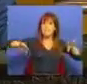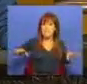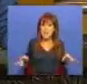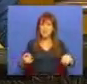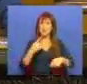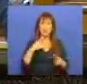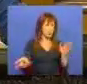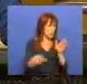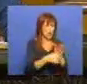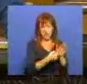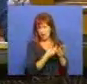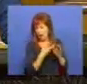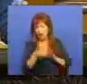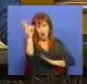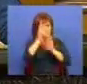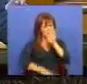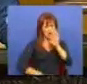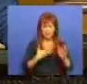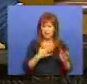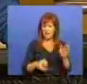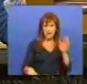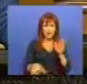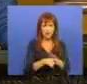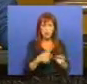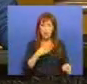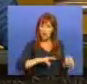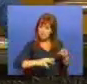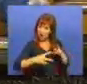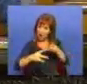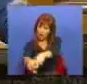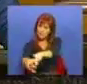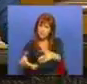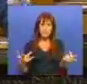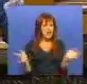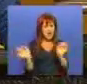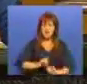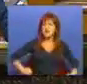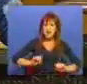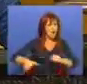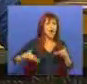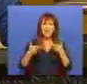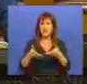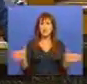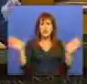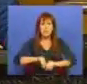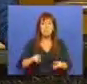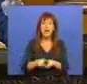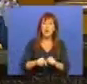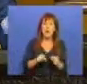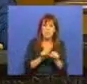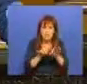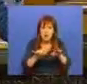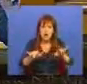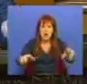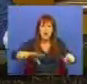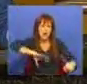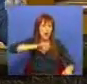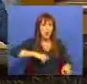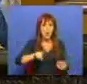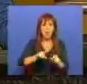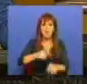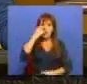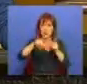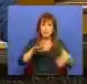muitas leis, regimentos e decretos que sejam alterados, nada contribui mais para minar a confiança dos cidadãos